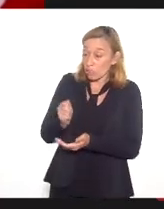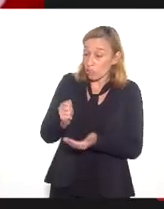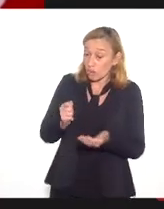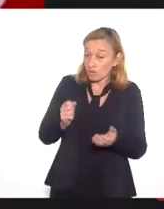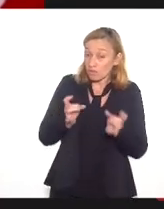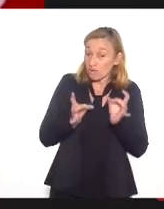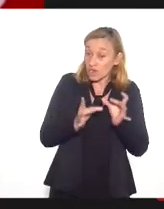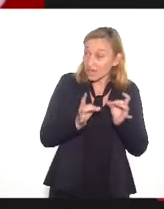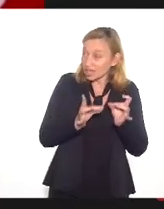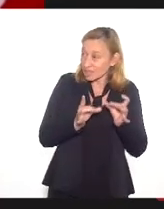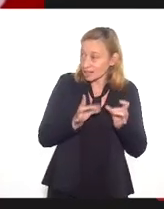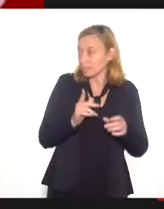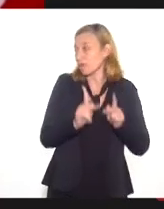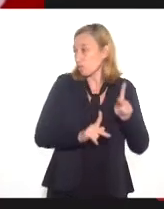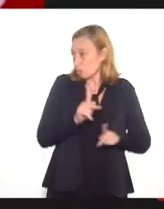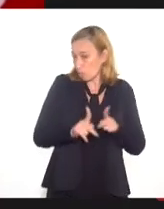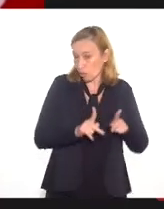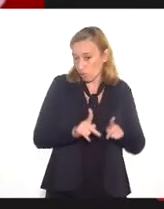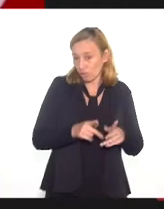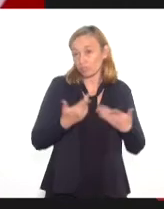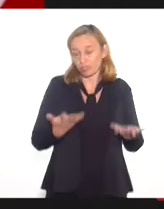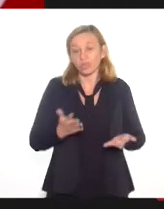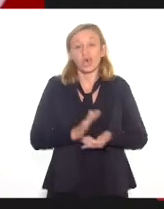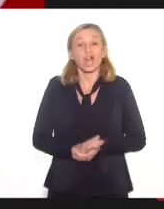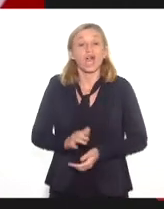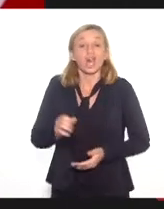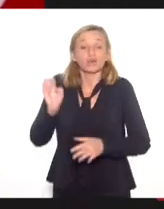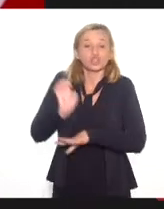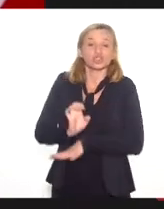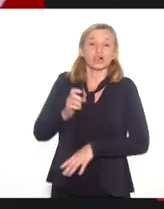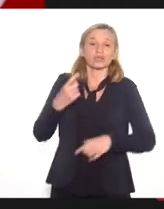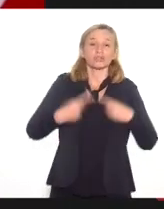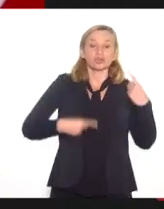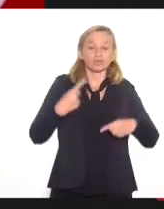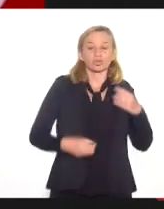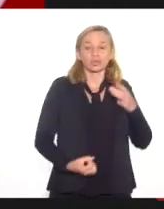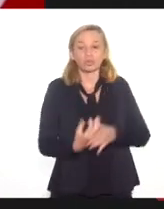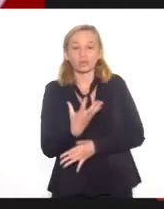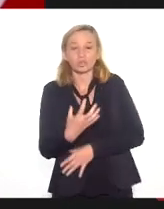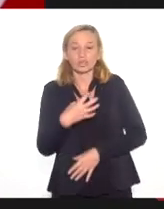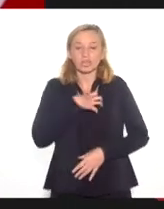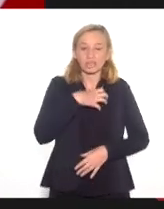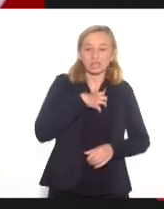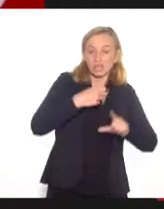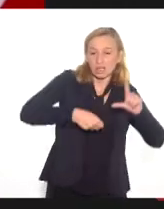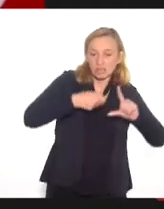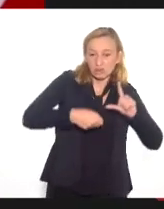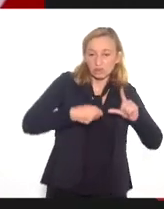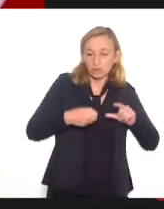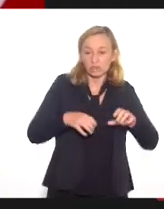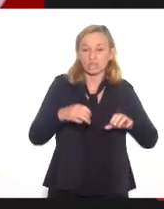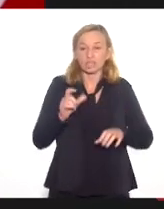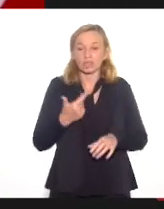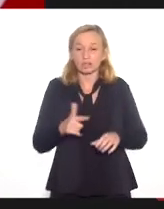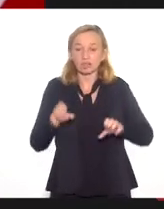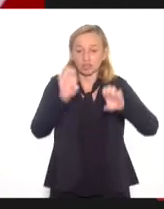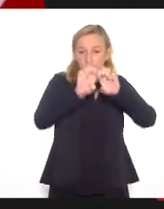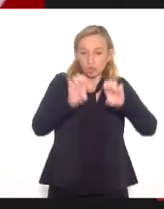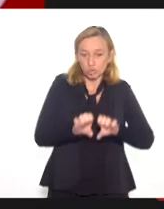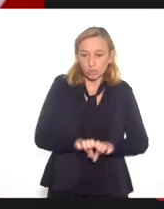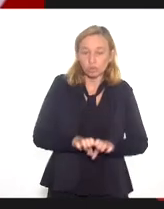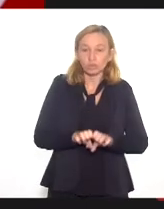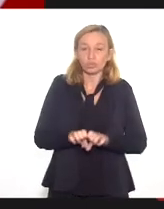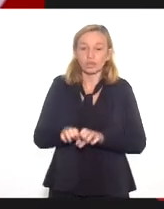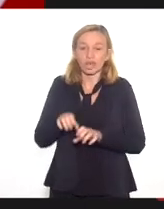o Estado construir políticas nesse sentido né da logística da infraestrutura para os